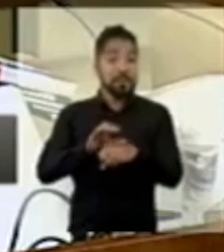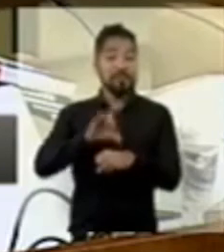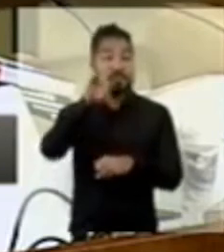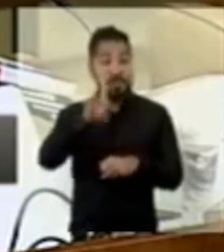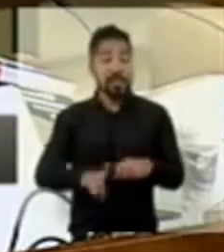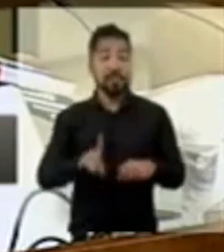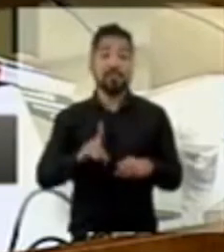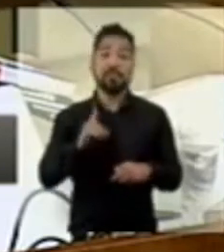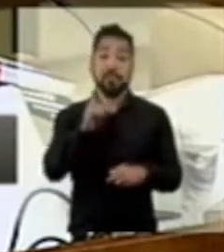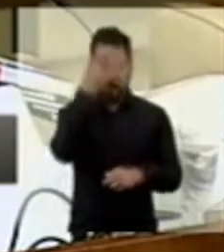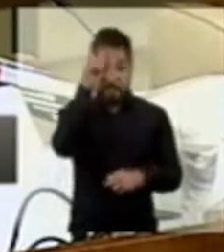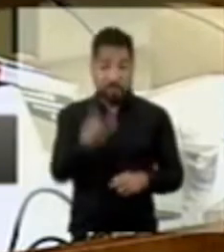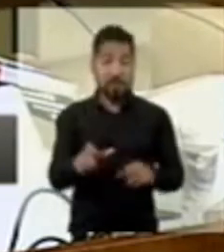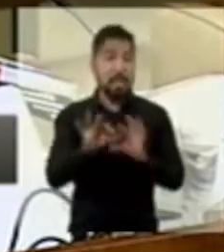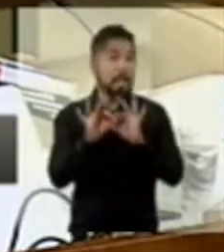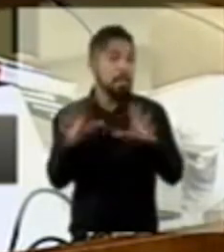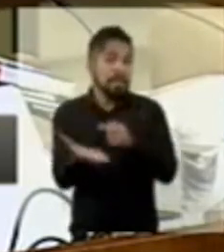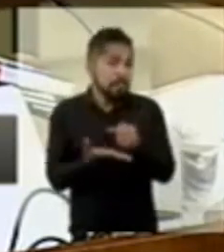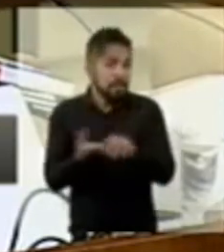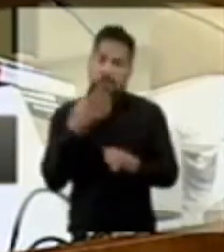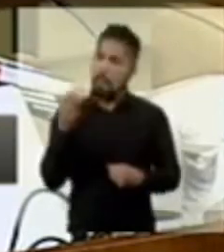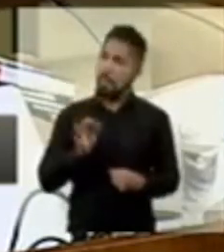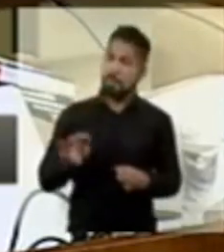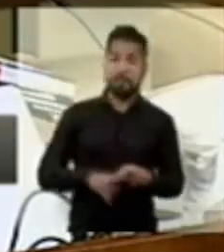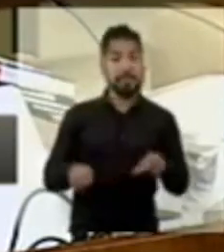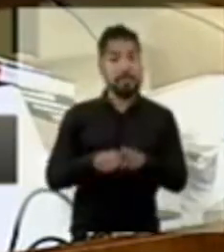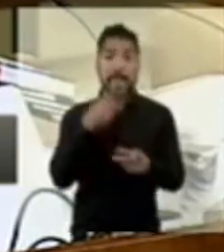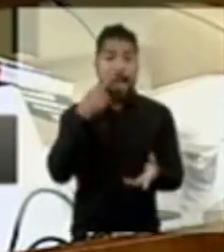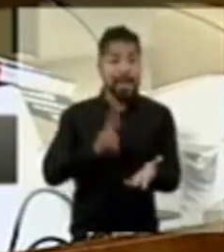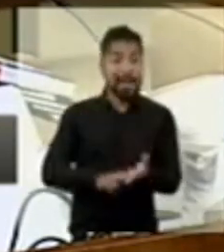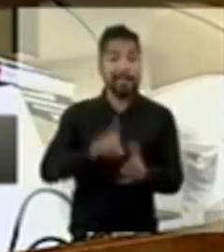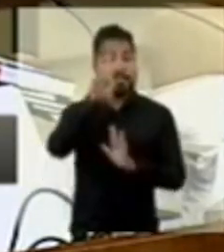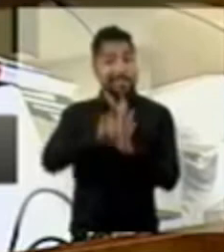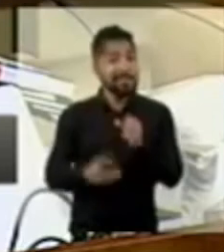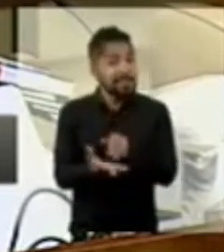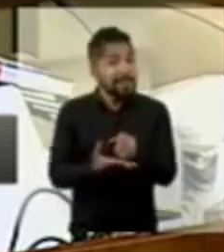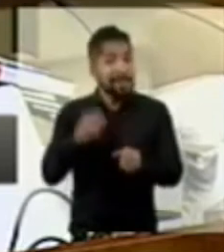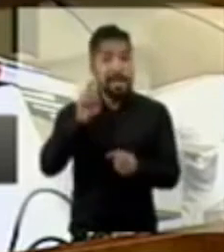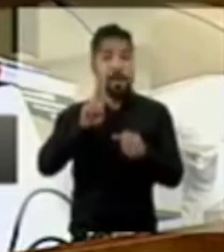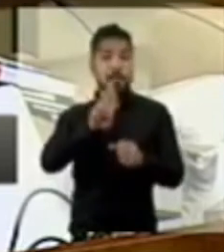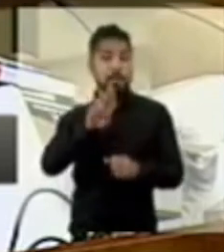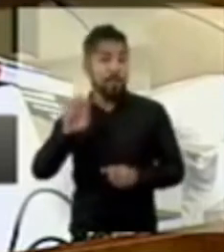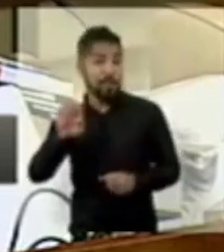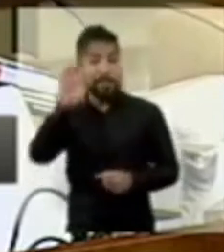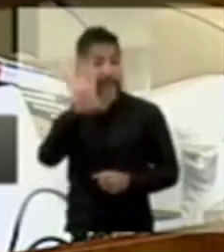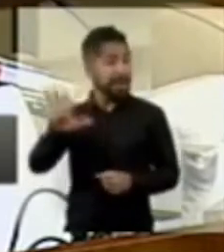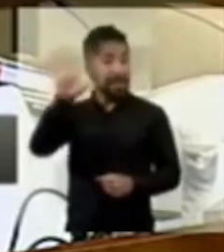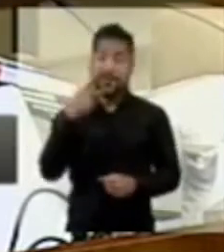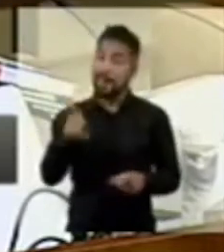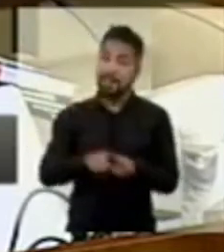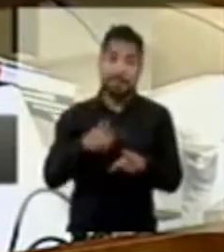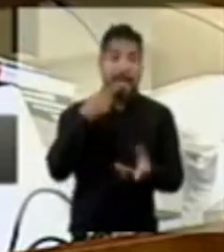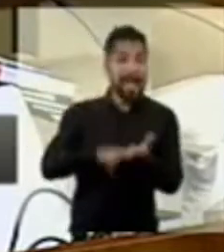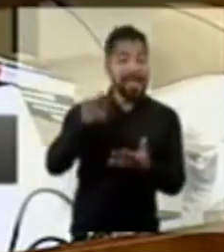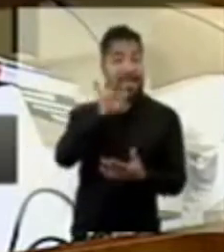fala em trânsito em julgado a carta de direitos fundamentais da união europeia não fala em trânsito em julgado a carta africana de